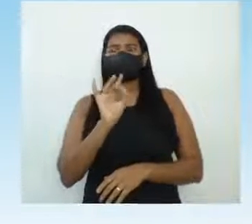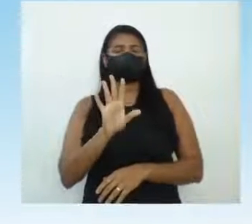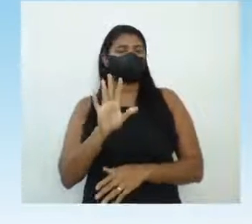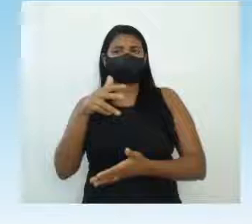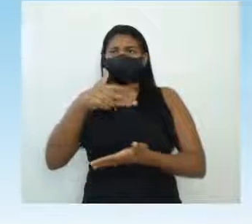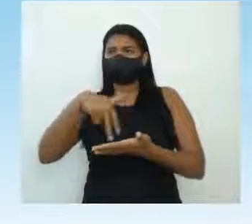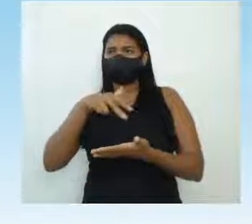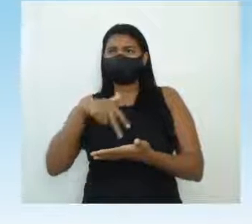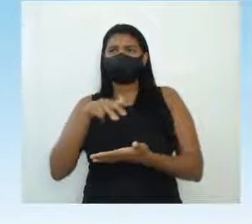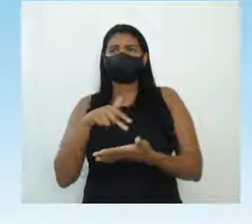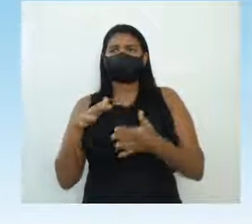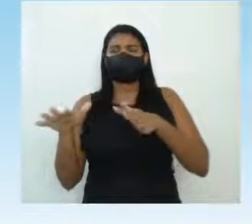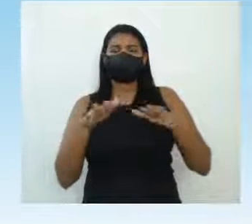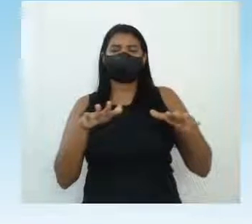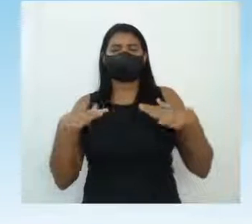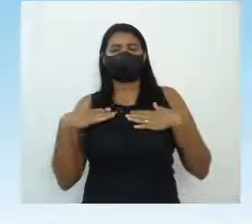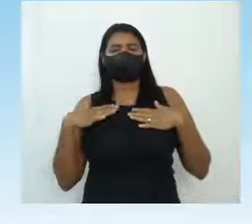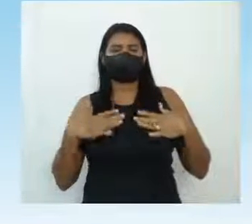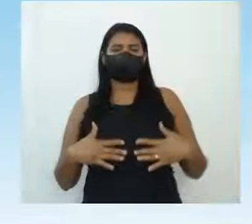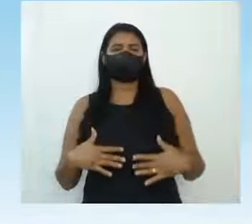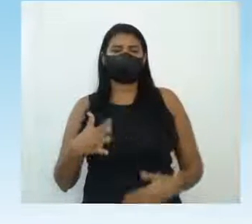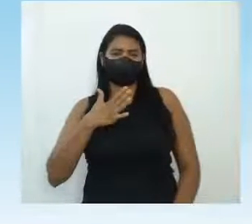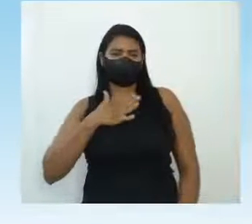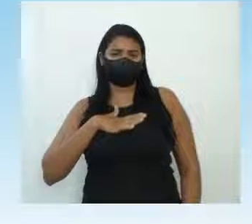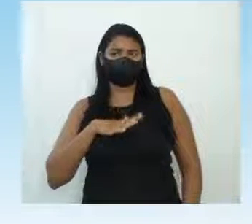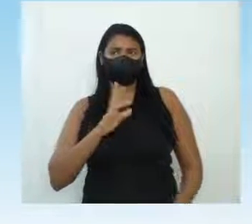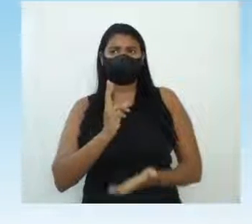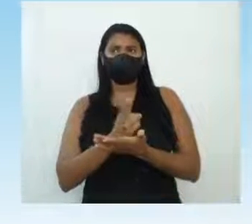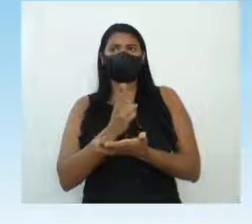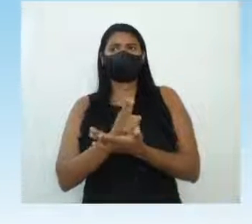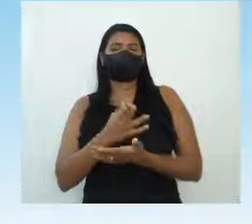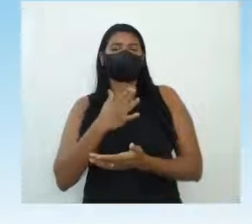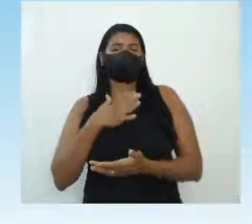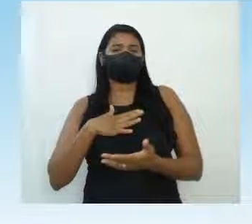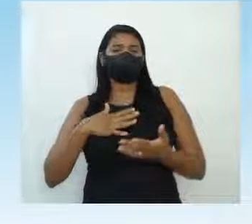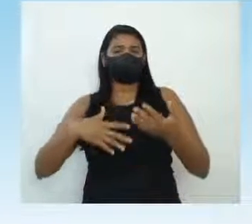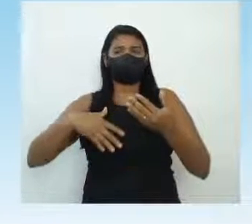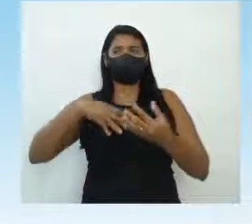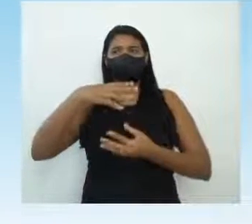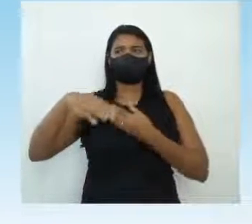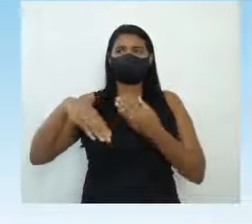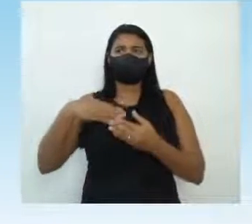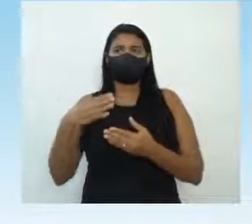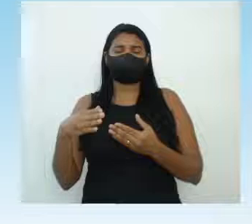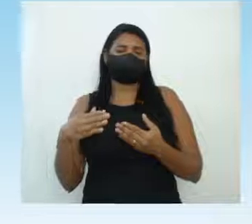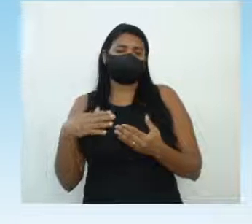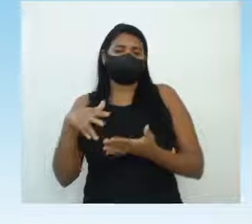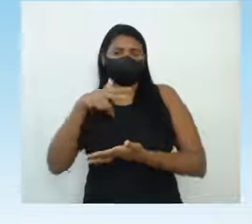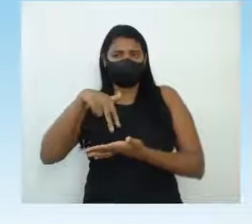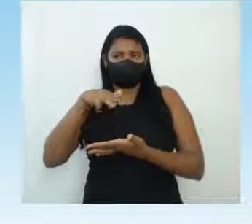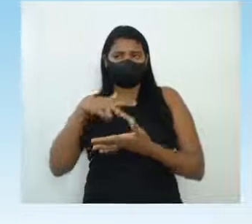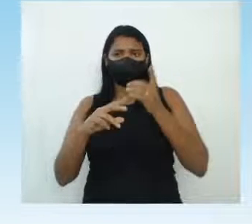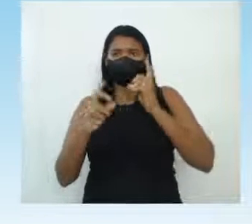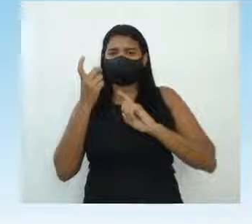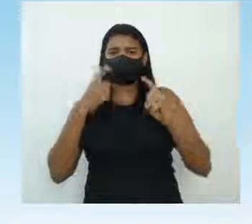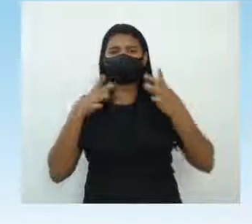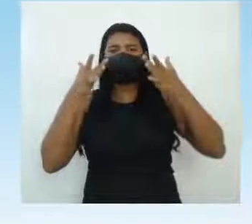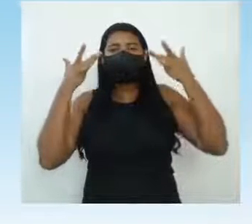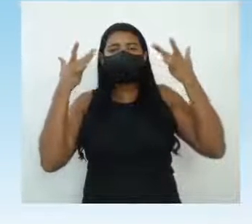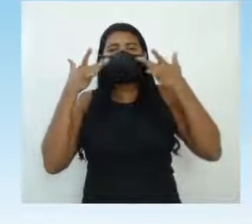só a movimentação. Eu sempre gostei de misturar um pouco da dança com a interpretação, com o